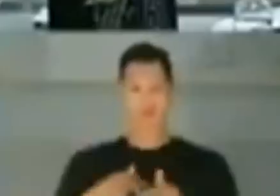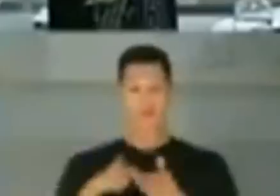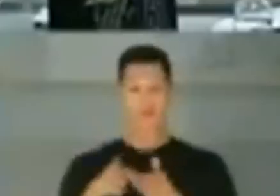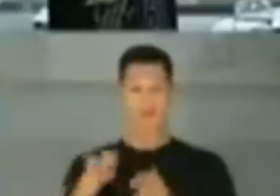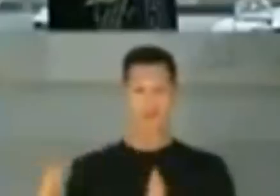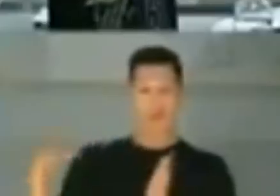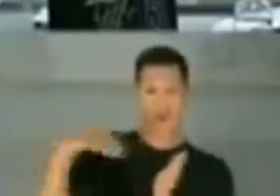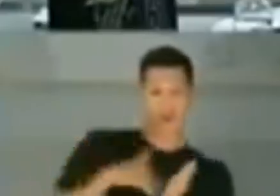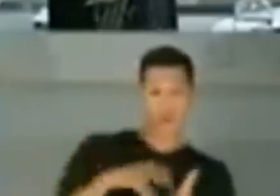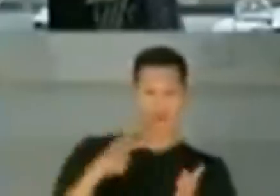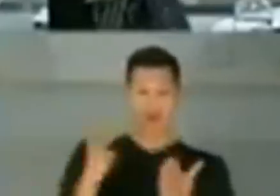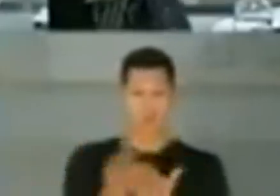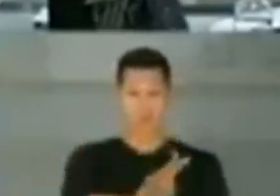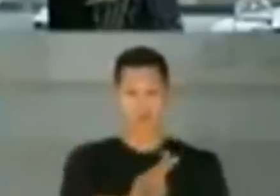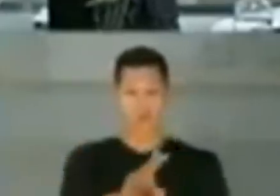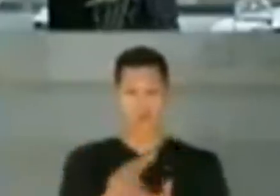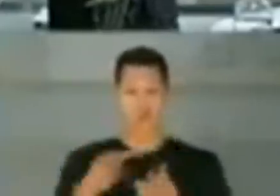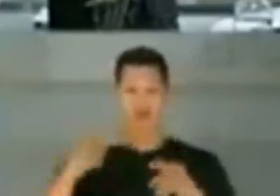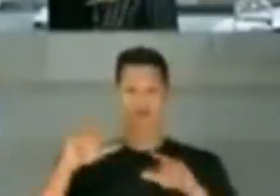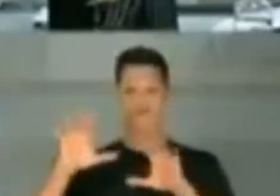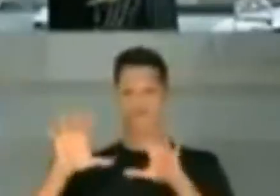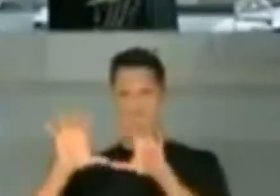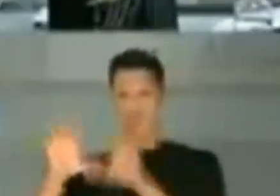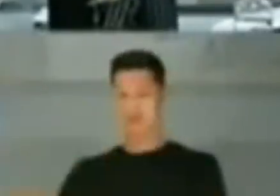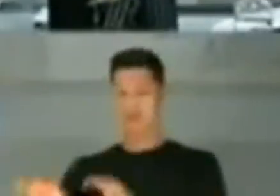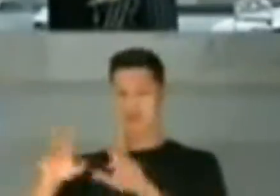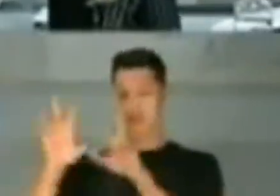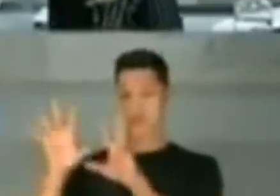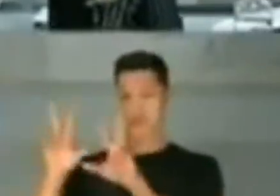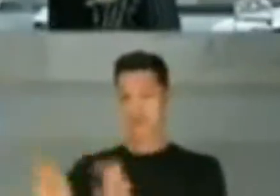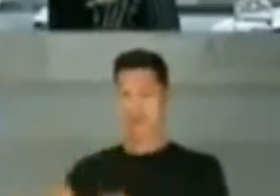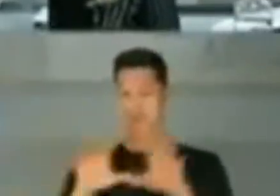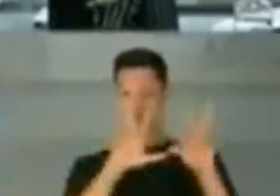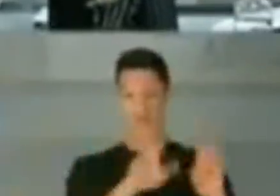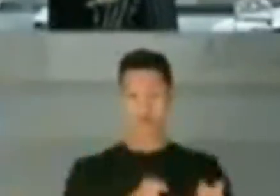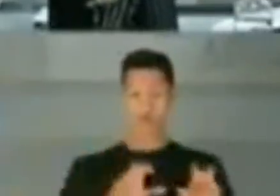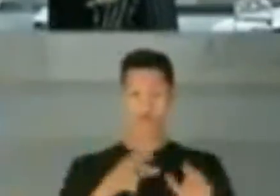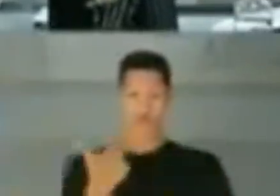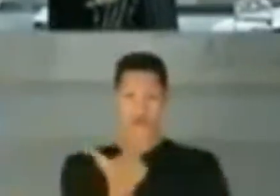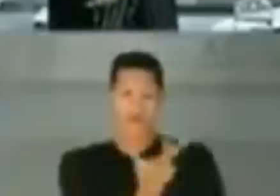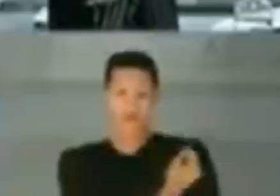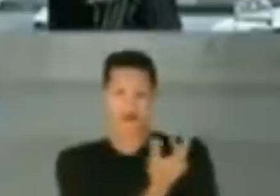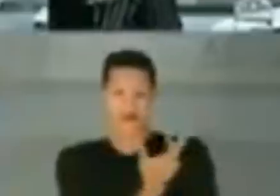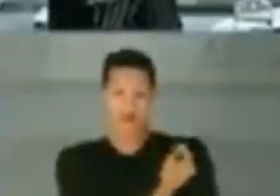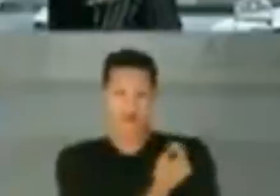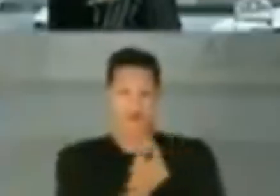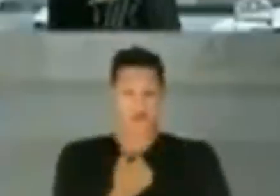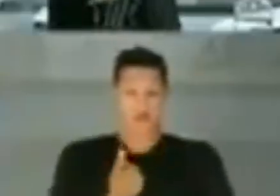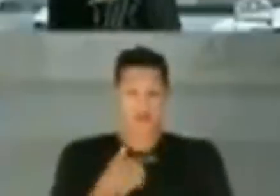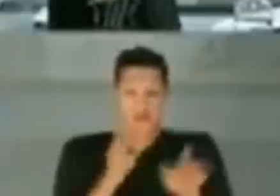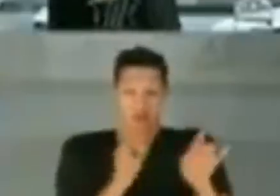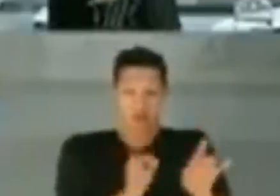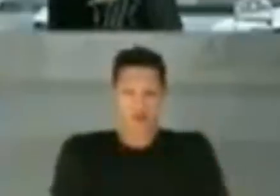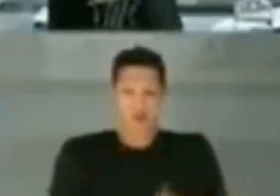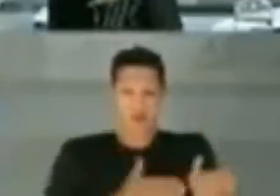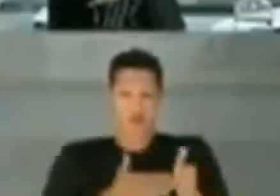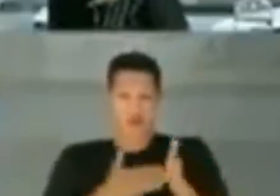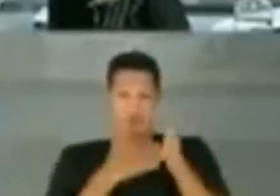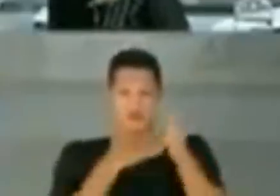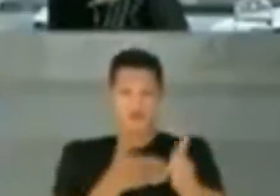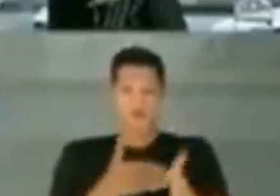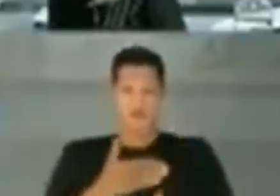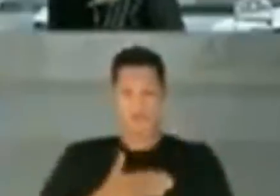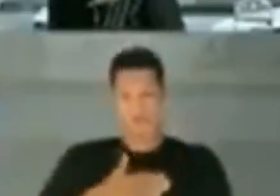pelos últimos acontecimentos da politização do assunto em relação à vacinação, eu decidi seguir os